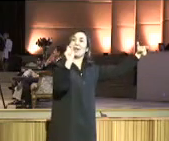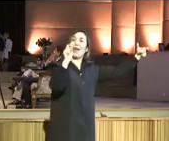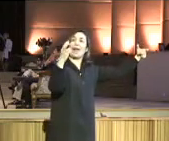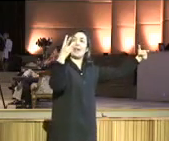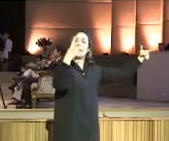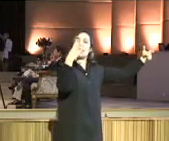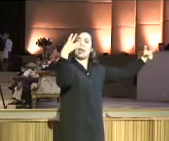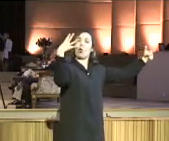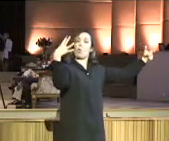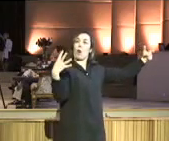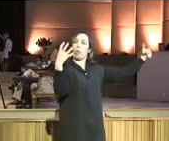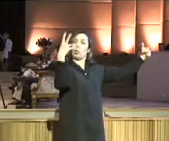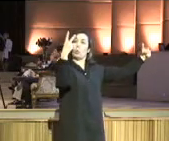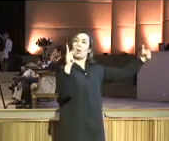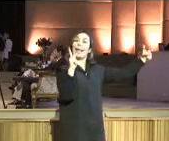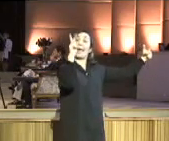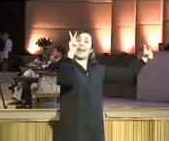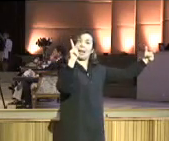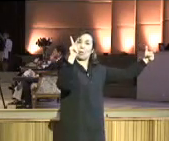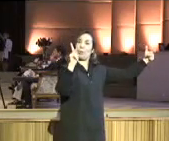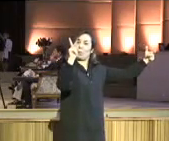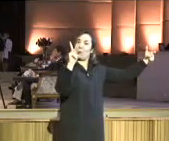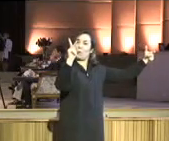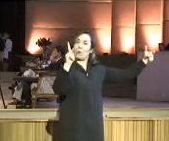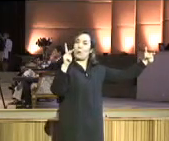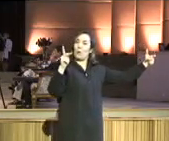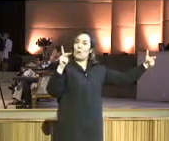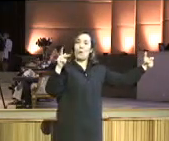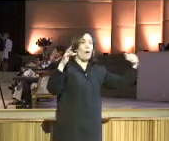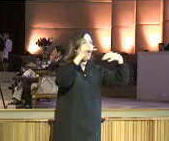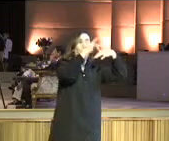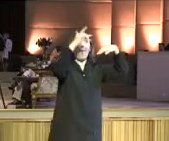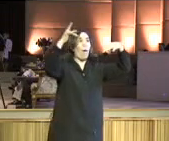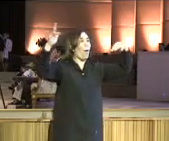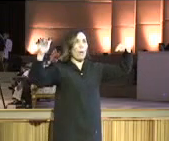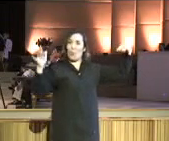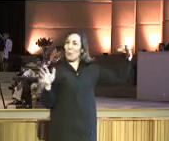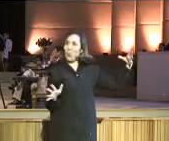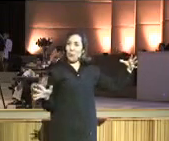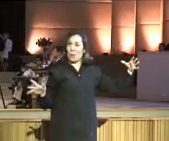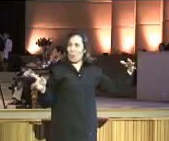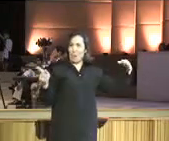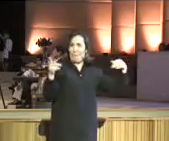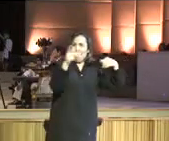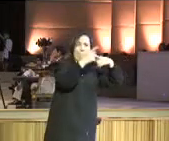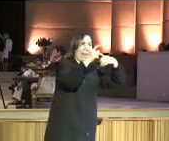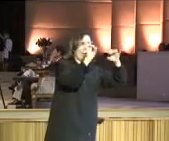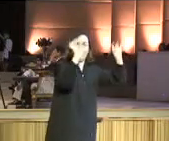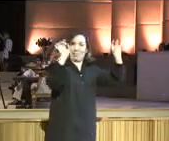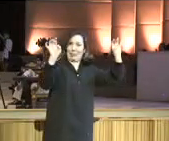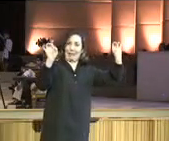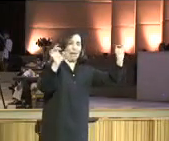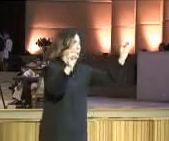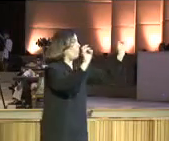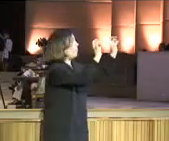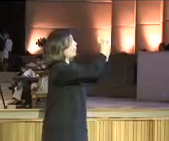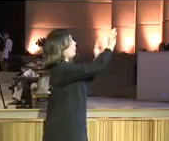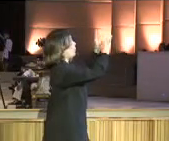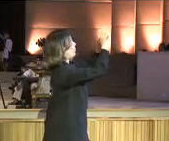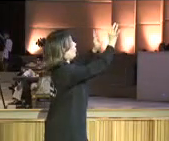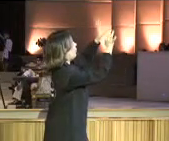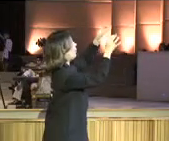34 quilos de ouro, cravado com pedras preciosas. Você vai encontrar isso em